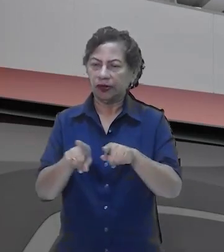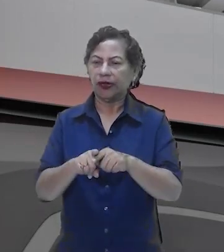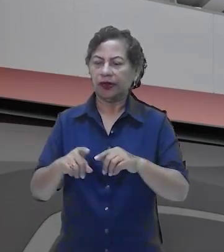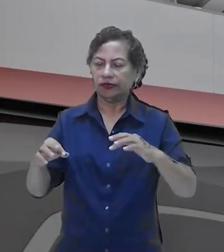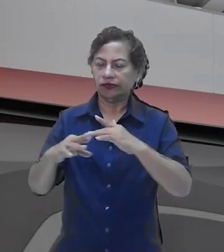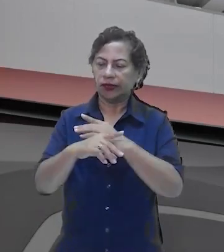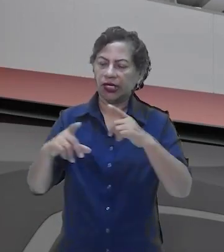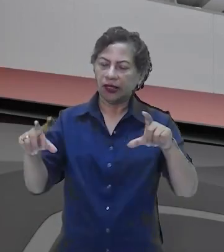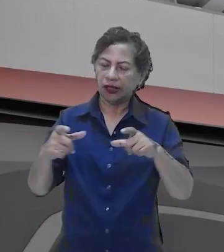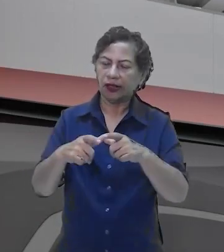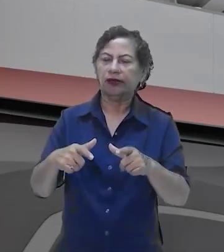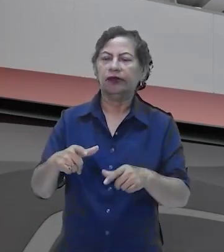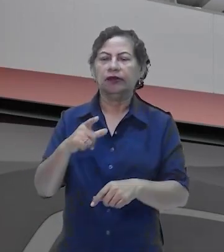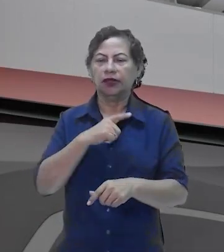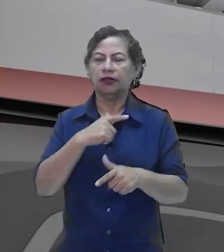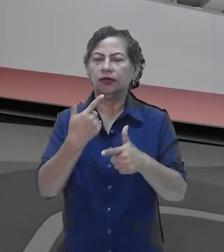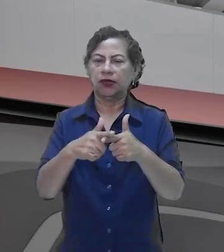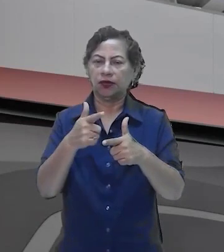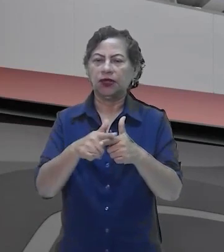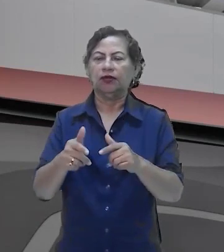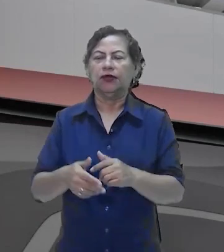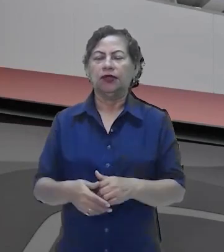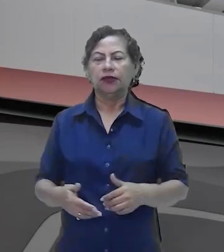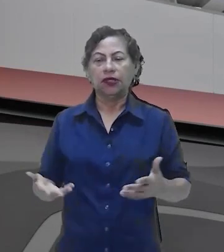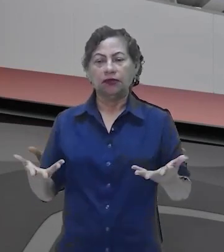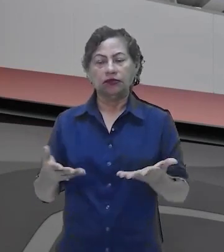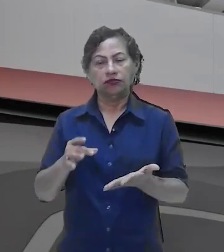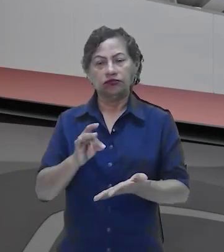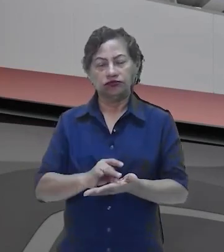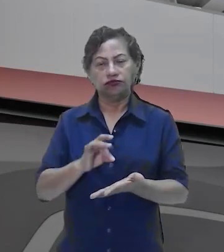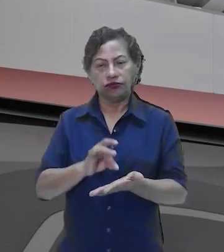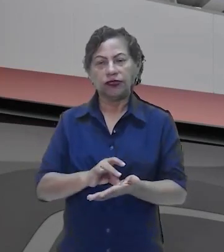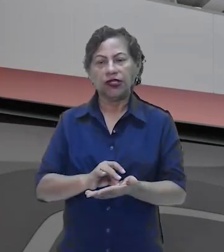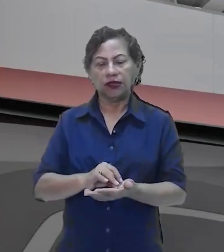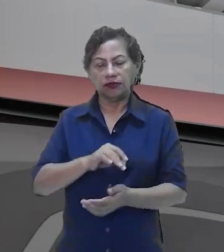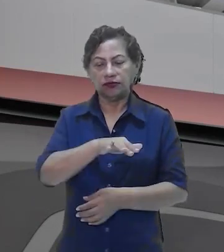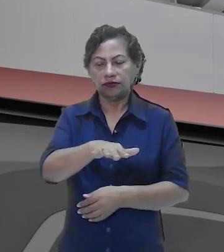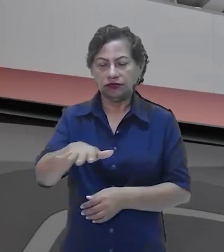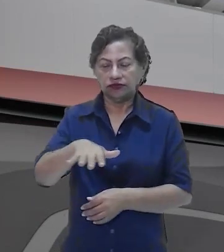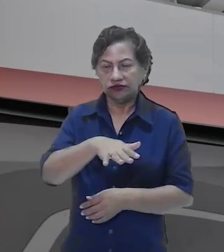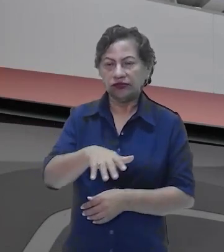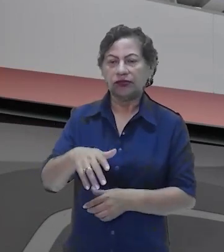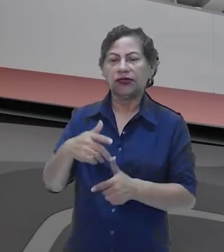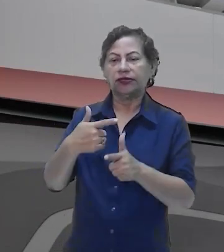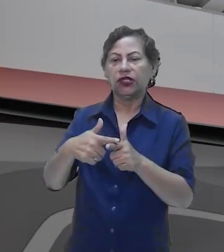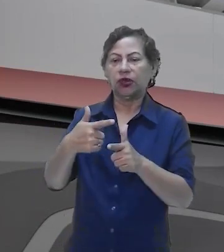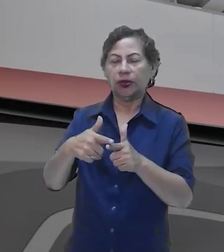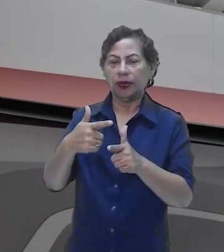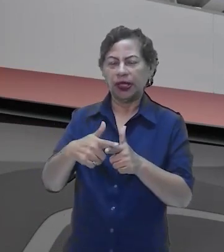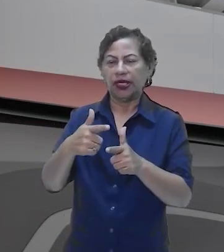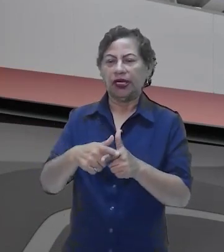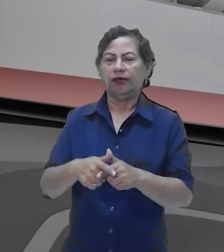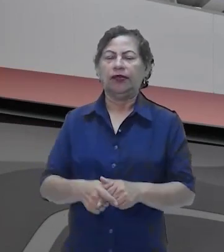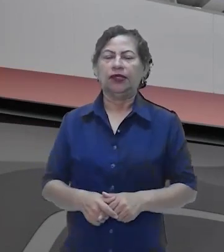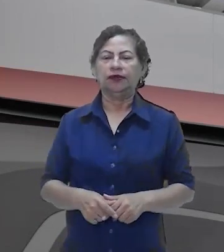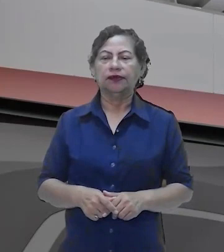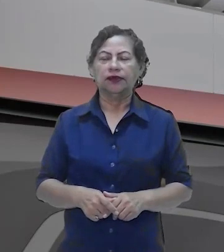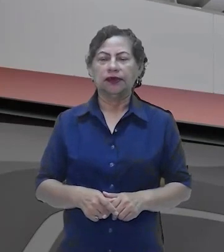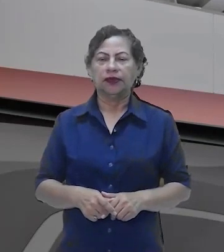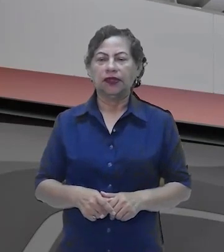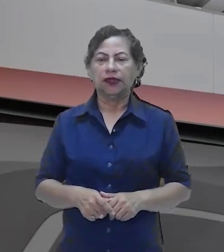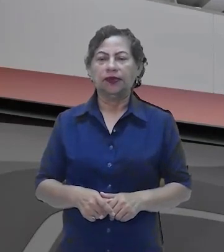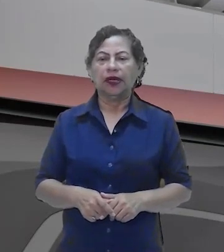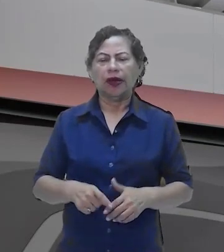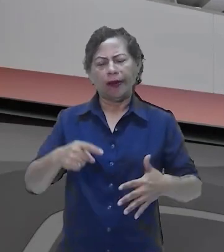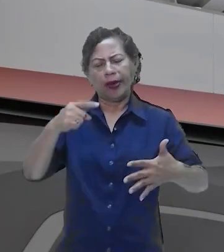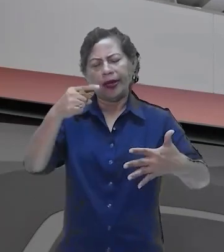espaço urbano brasileiro, na atualidade, é marcado por diversos problemas, tanto de ordem social,